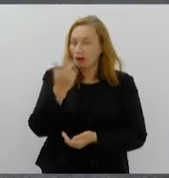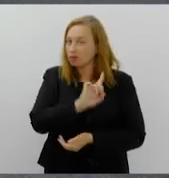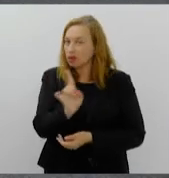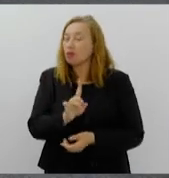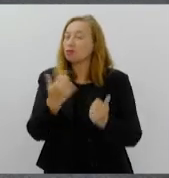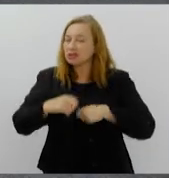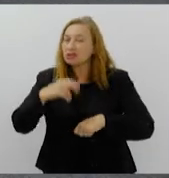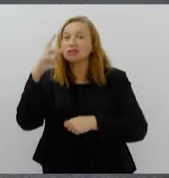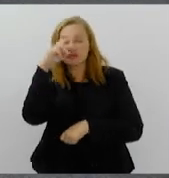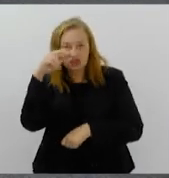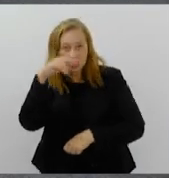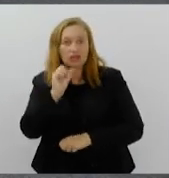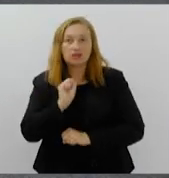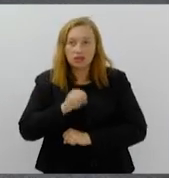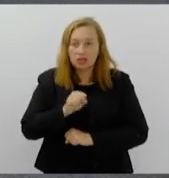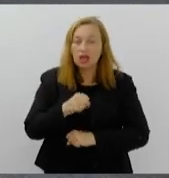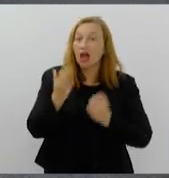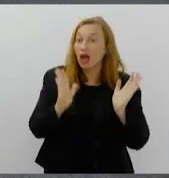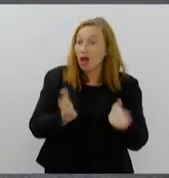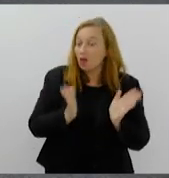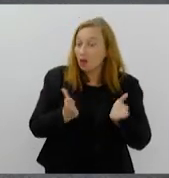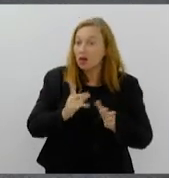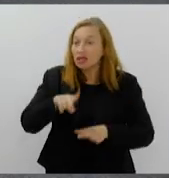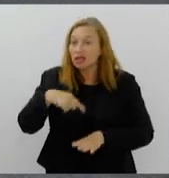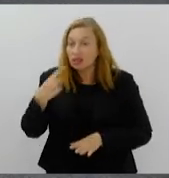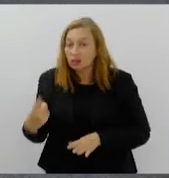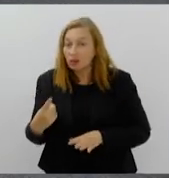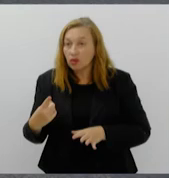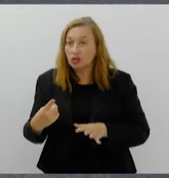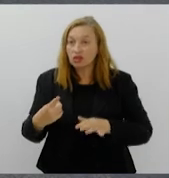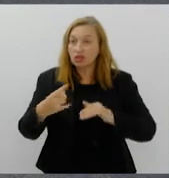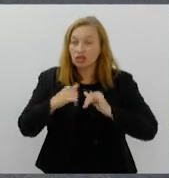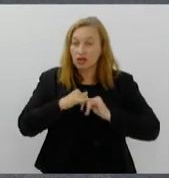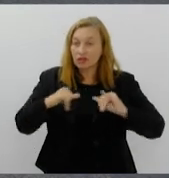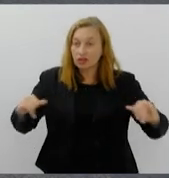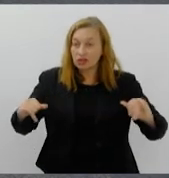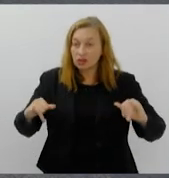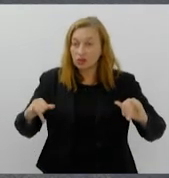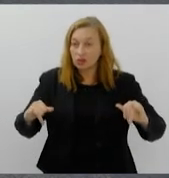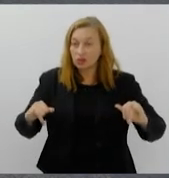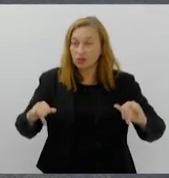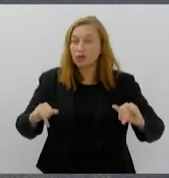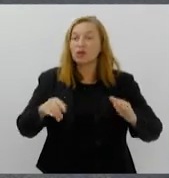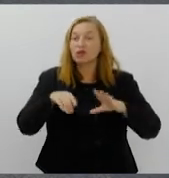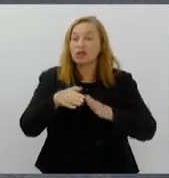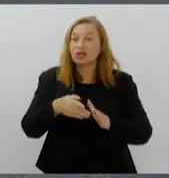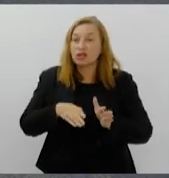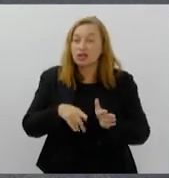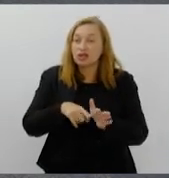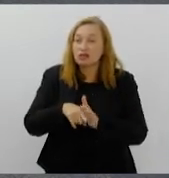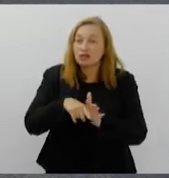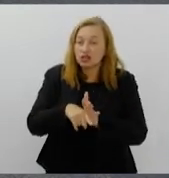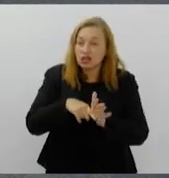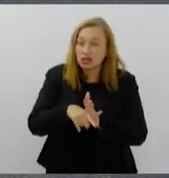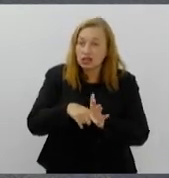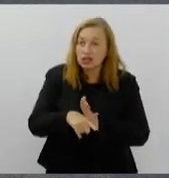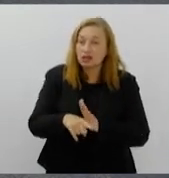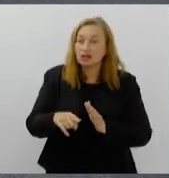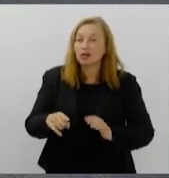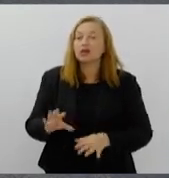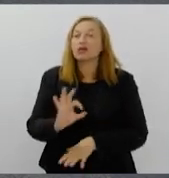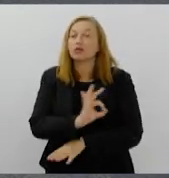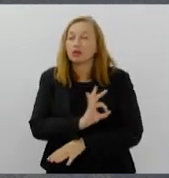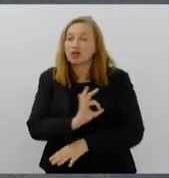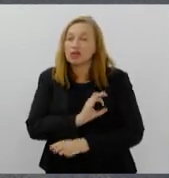que ser investigado. Agora, depois que o escândalo veio à tona, começaram investigações no âmbito da Polícia Civil, no âmbito